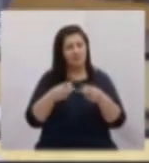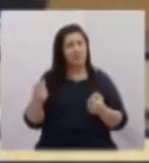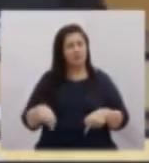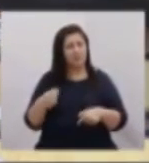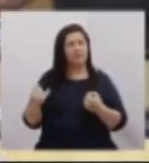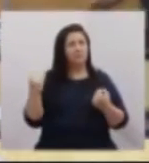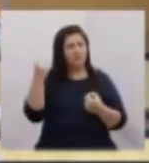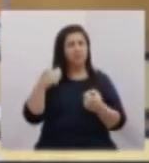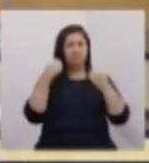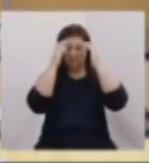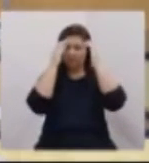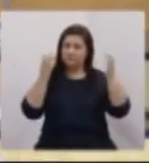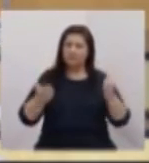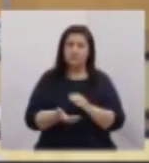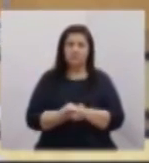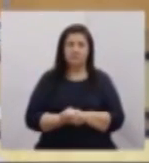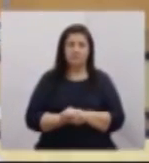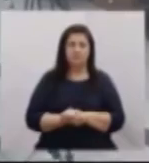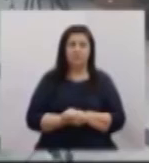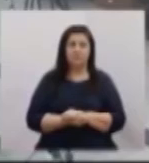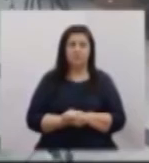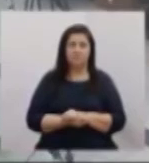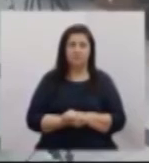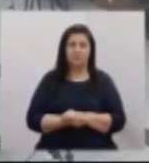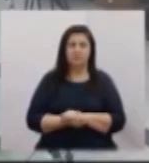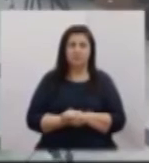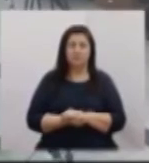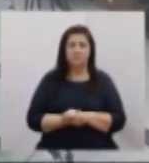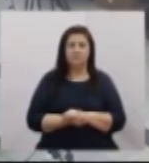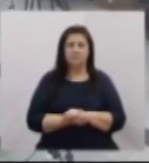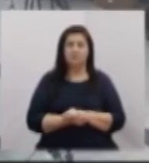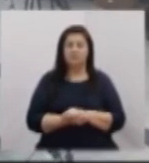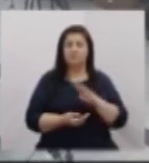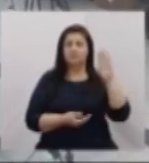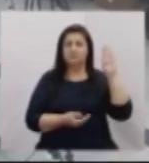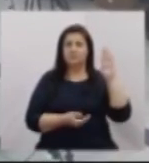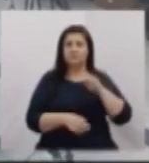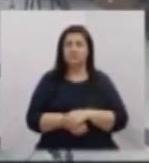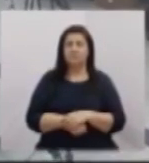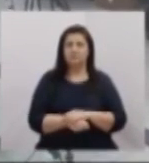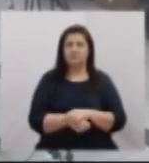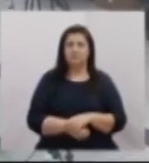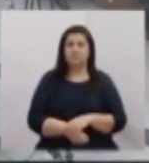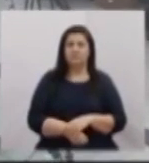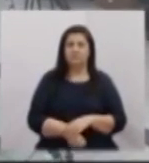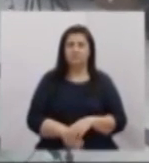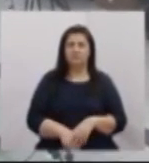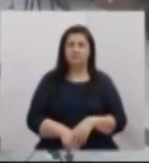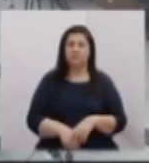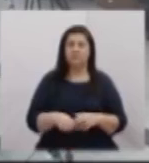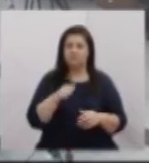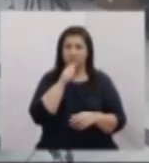precisa ser ouvida também. Senhor presidente, ainda eu não fiz a minha emenda, esse ano a gente vai estar